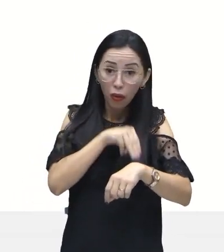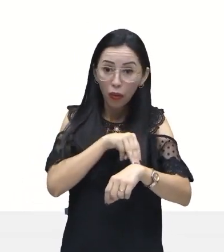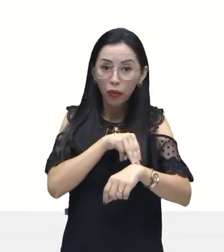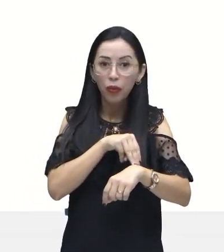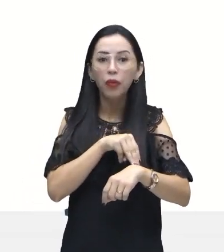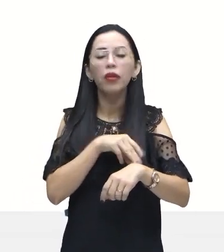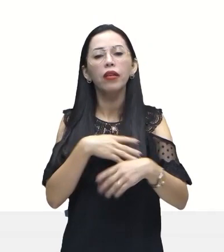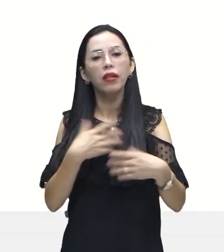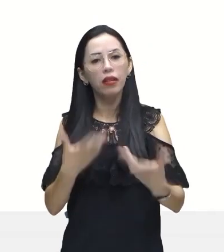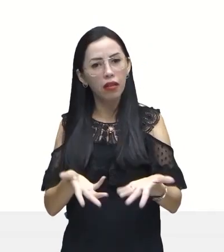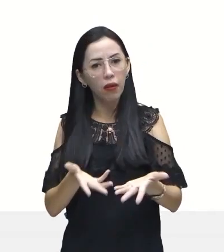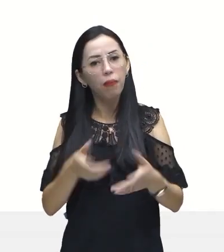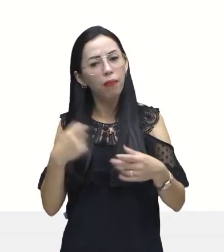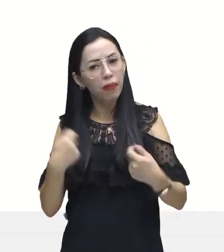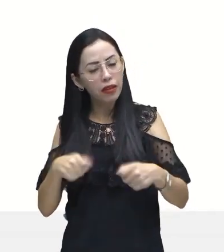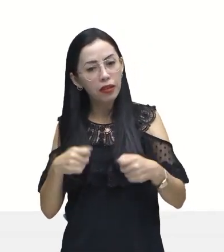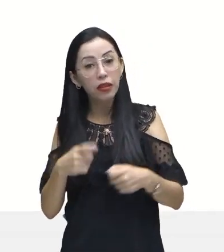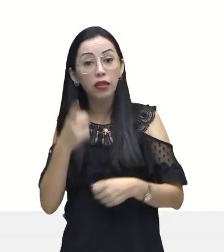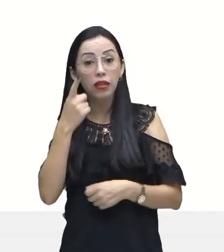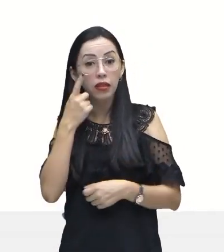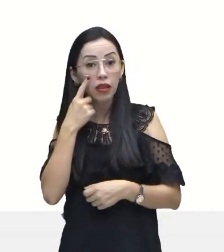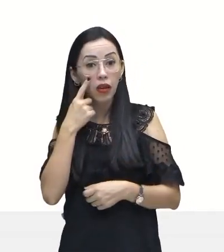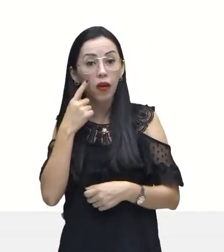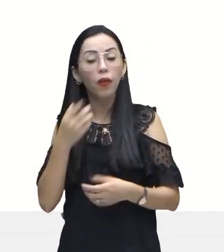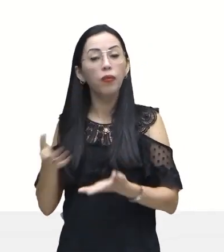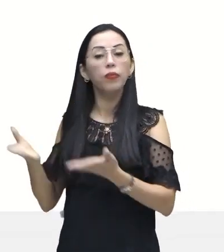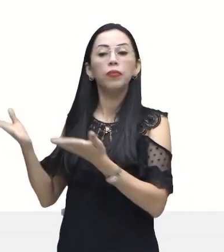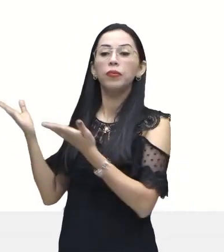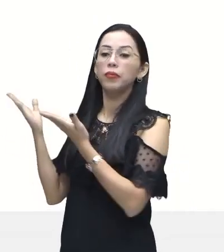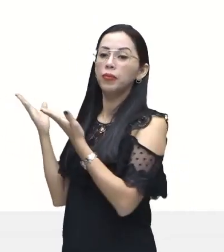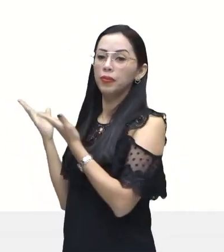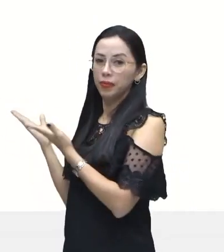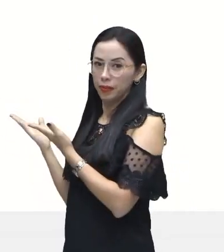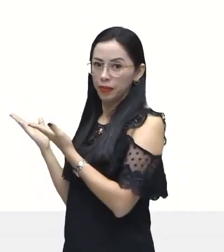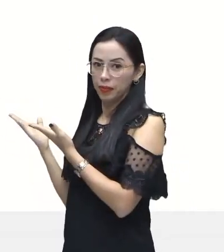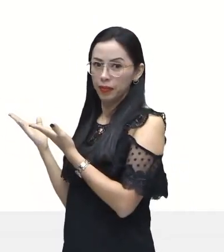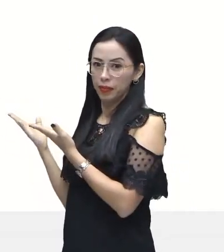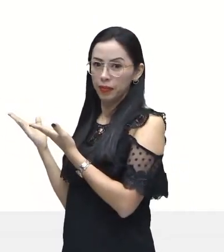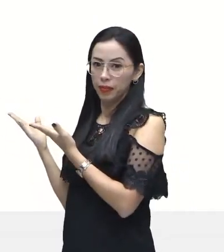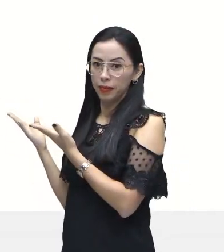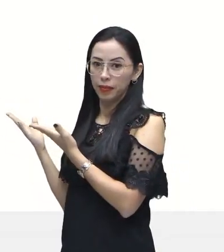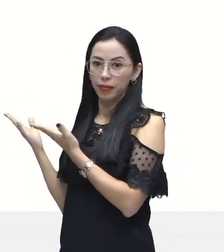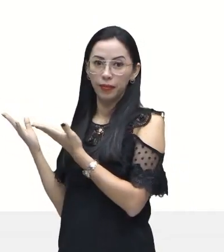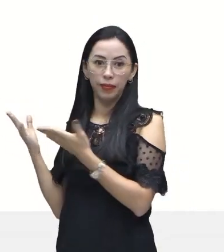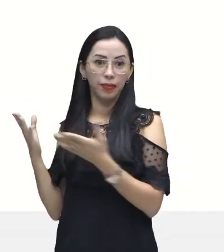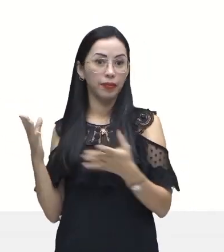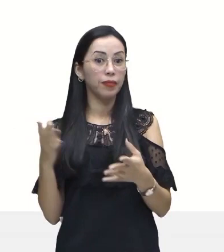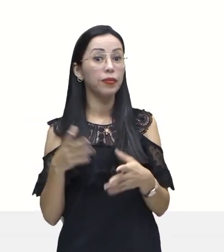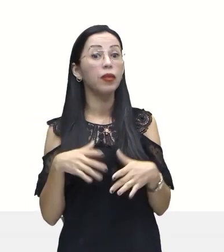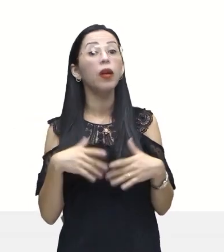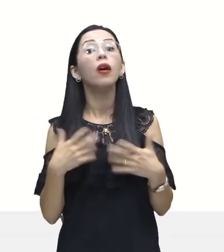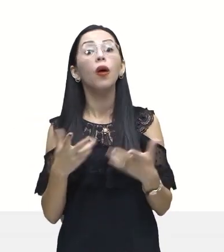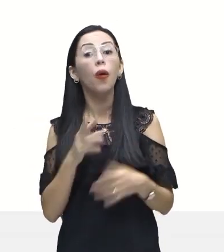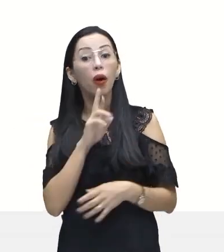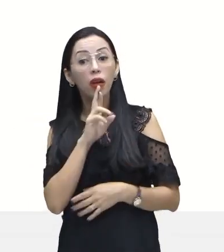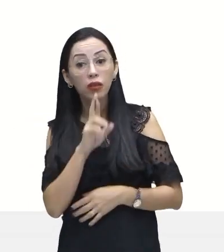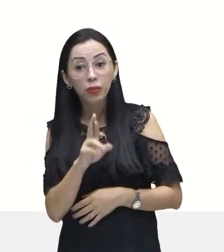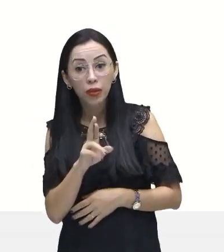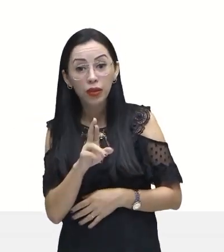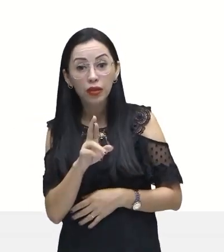0, 0. 2 vezes 6 igual a 12. Ou seja, quantos segundos nós